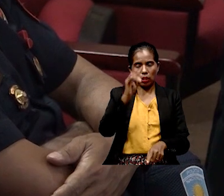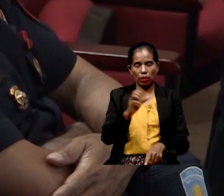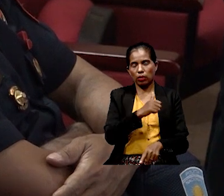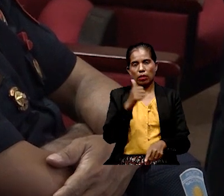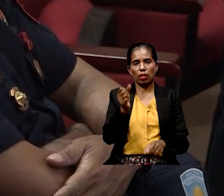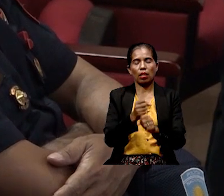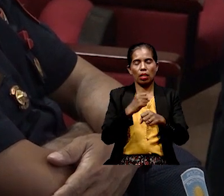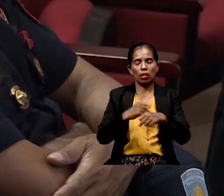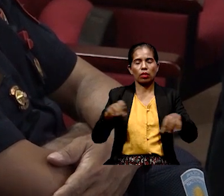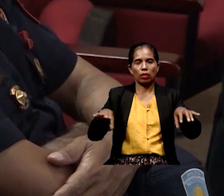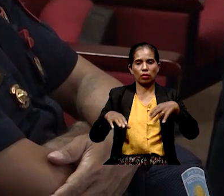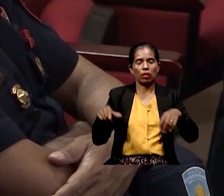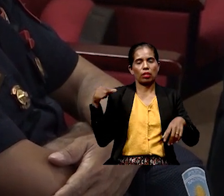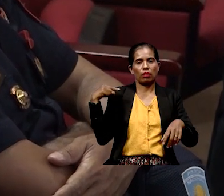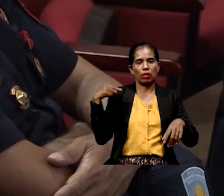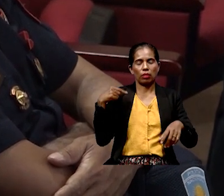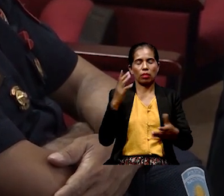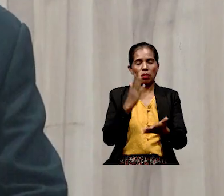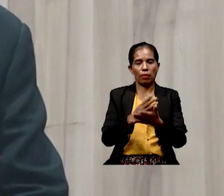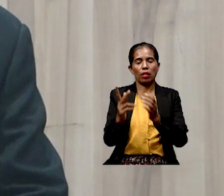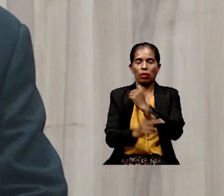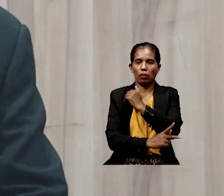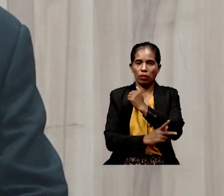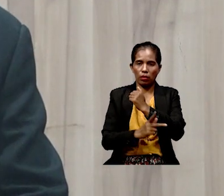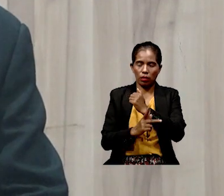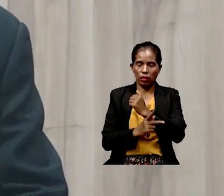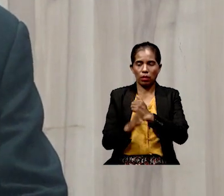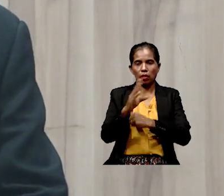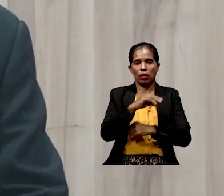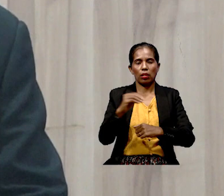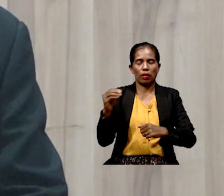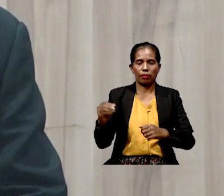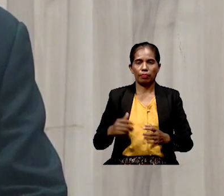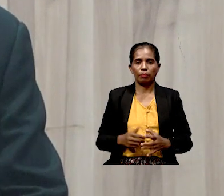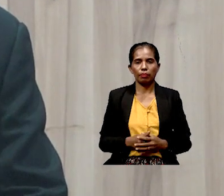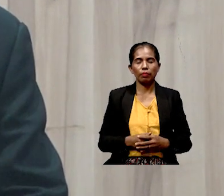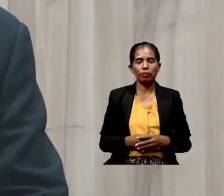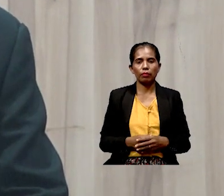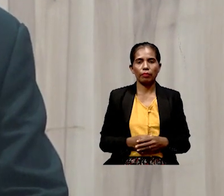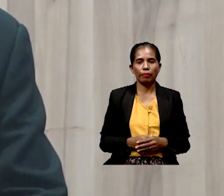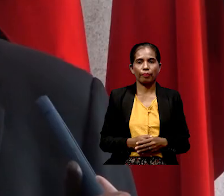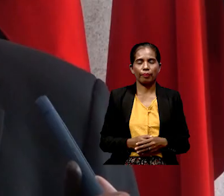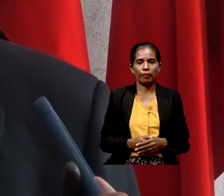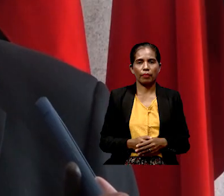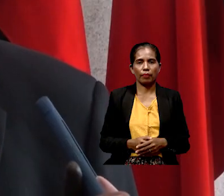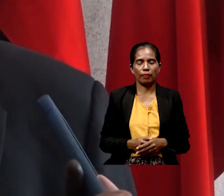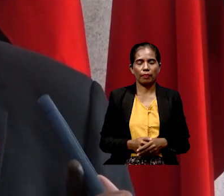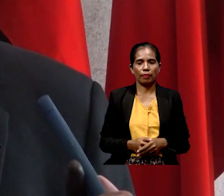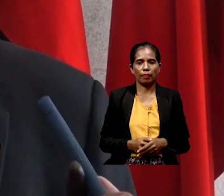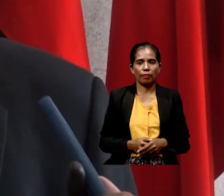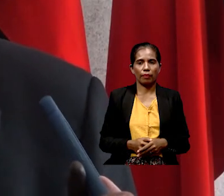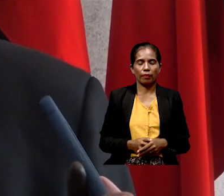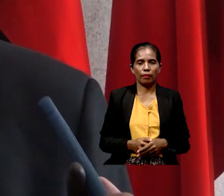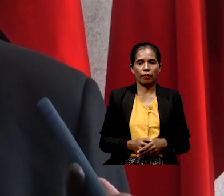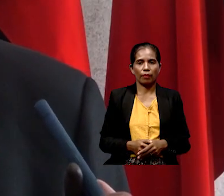bahala oknar e gabinete combate corrupção Procuradoria Geral República nian. Em termos de gender,